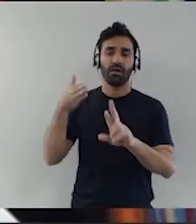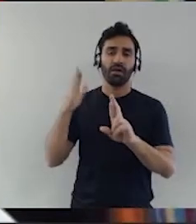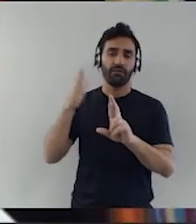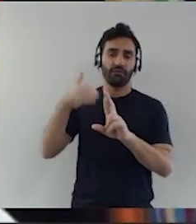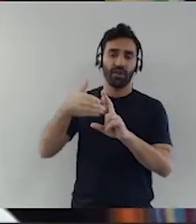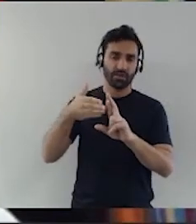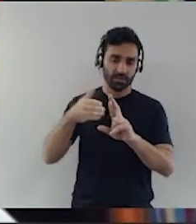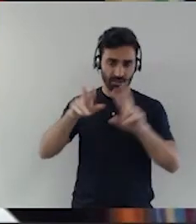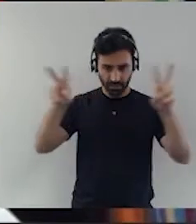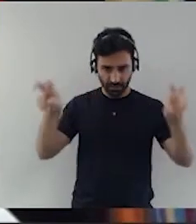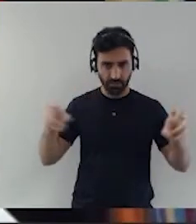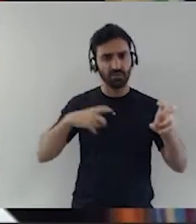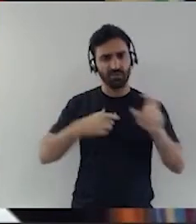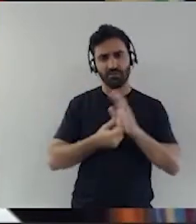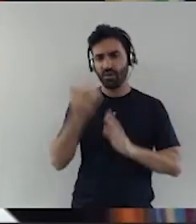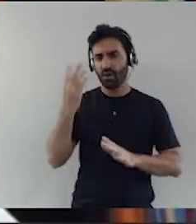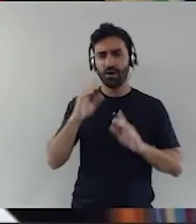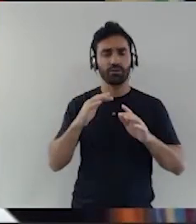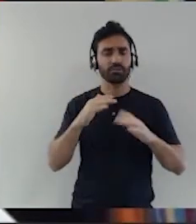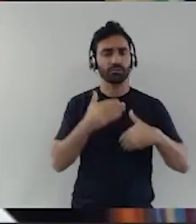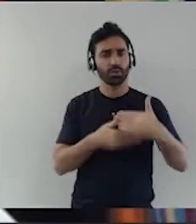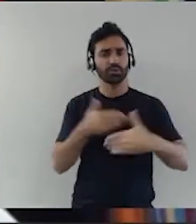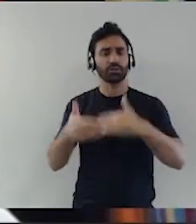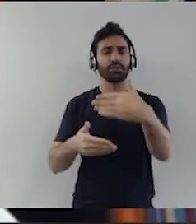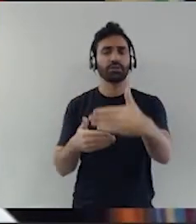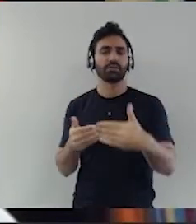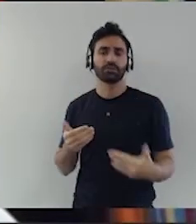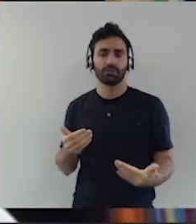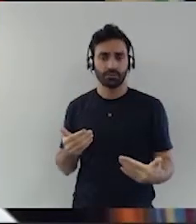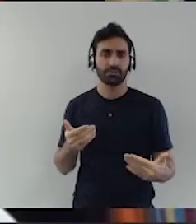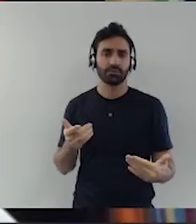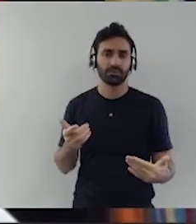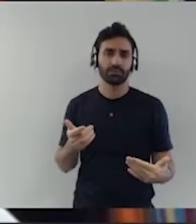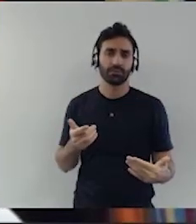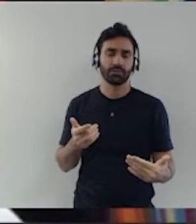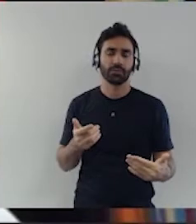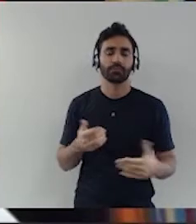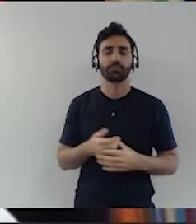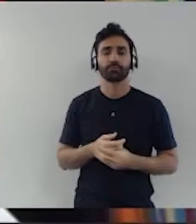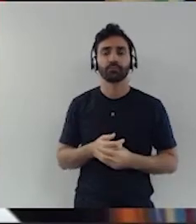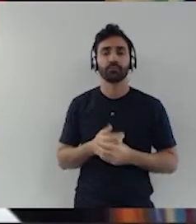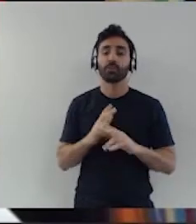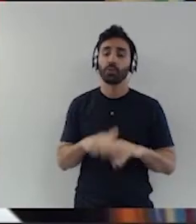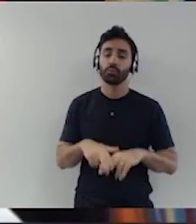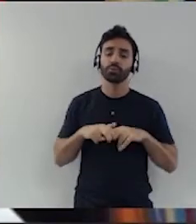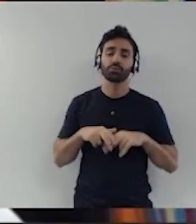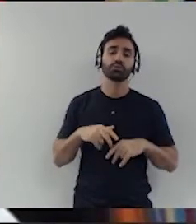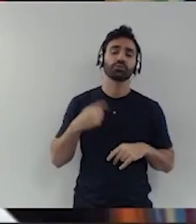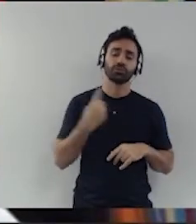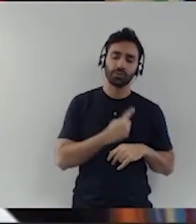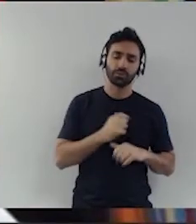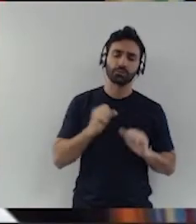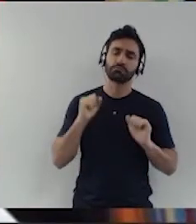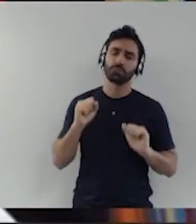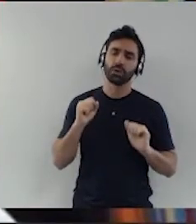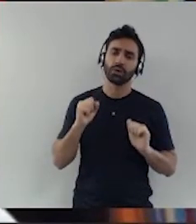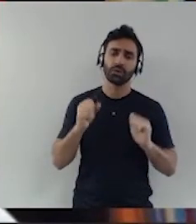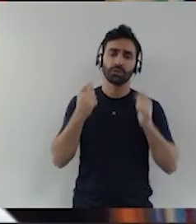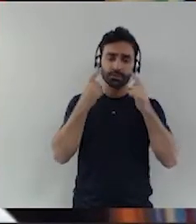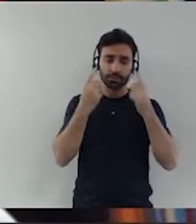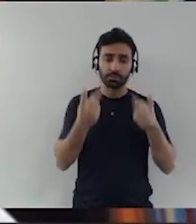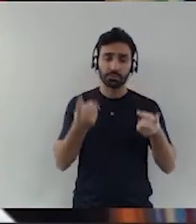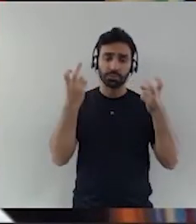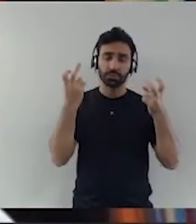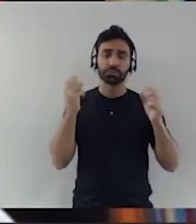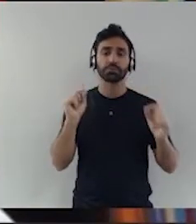diversos processos integrados e regrados em maior ou menor escala. Então, nós podemos enxergar sobre essa via